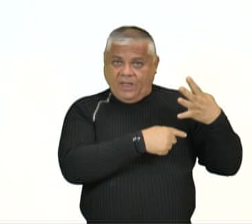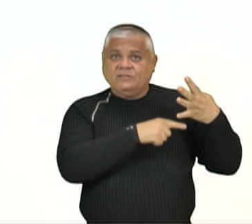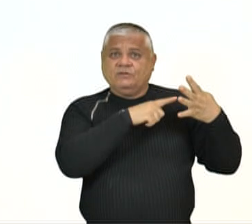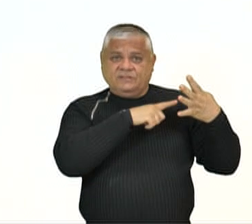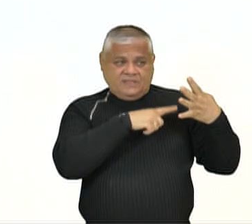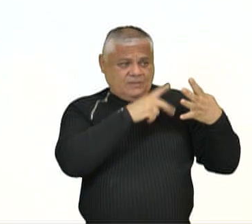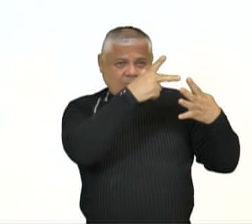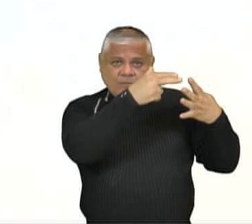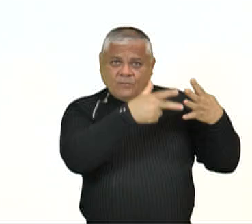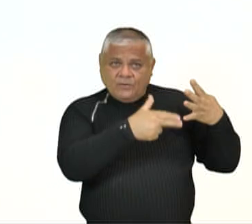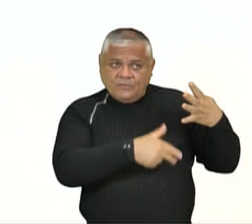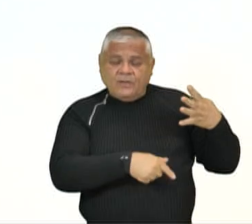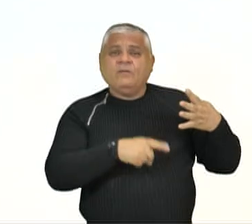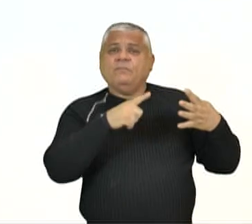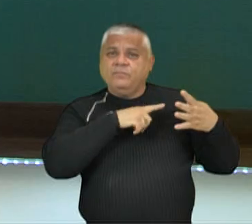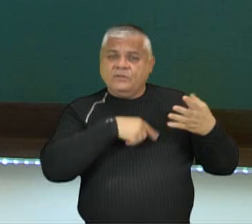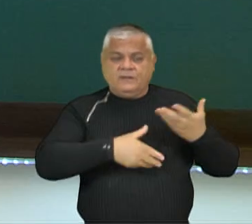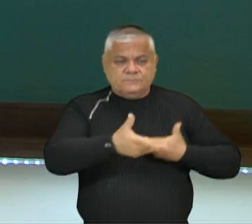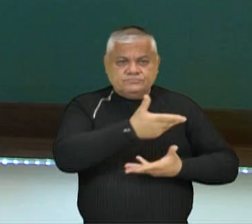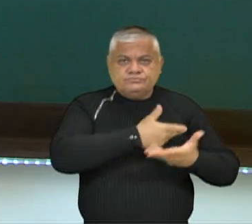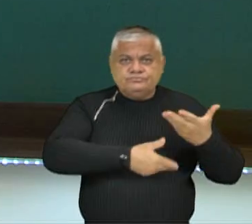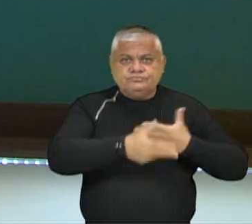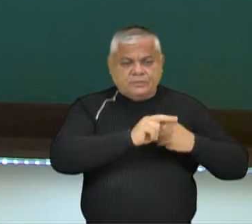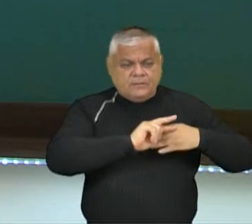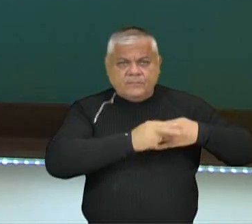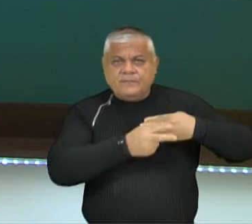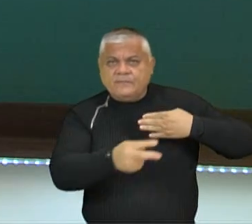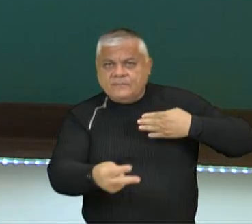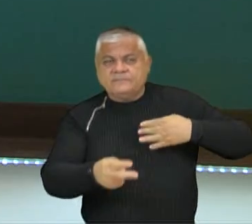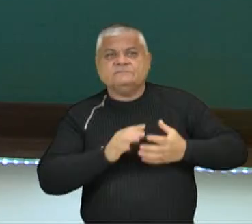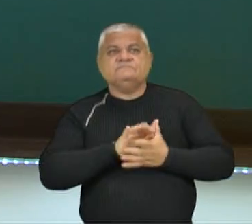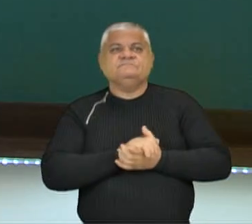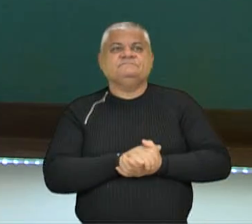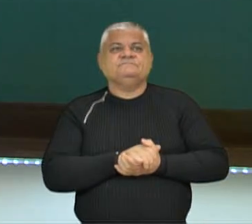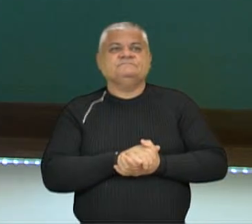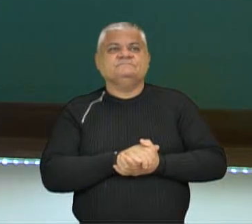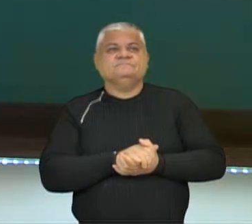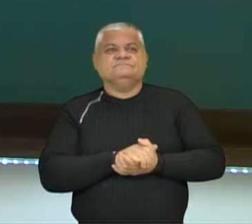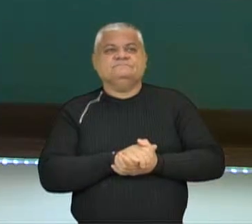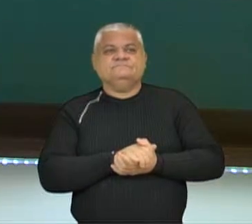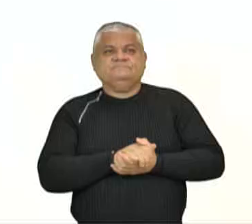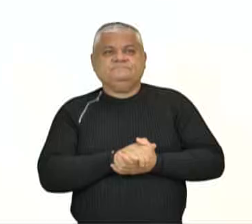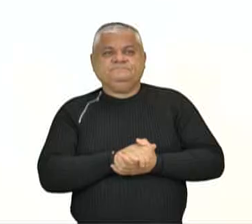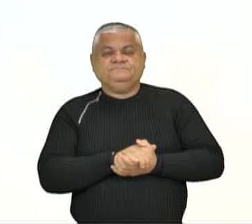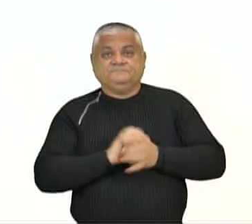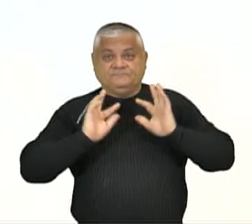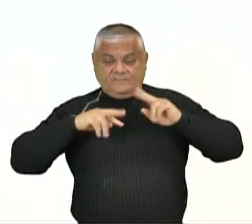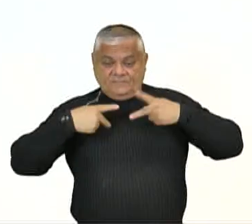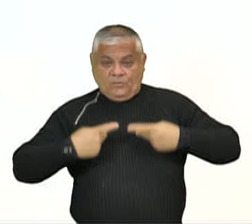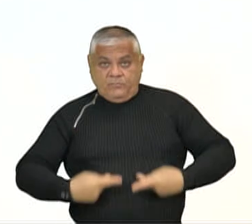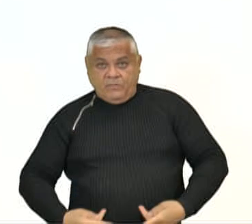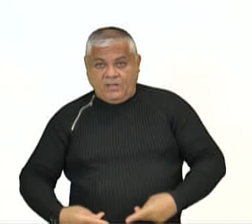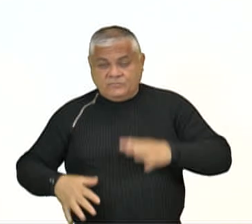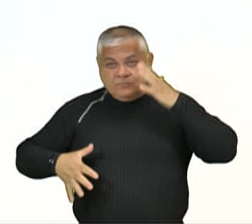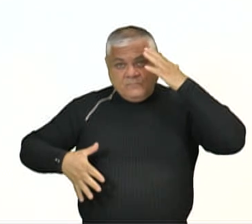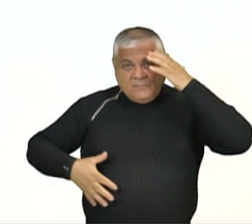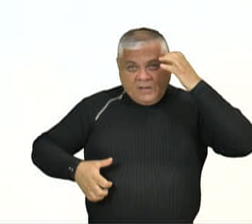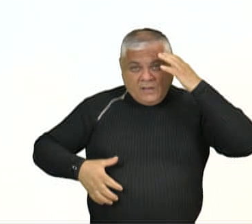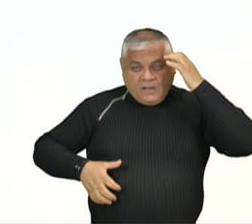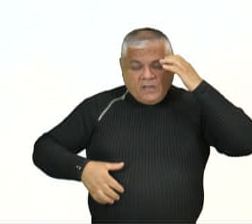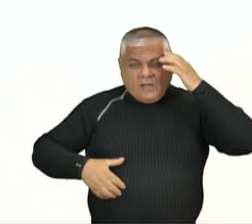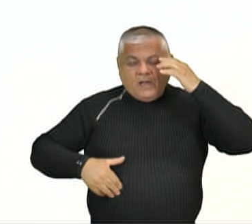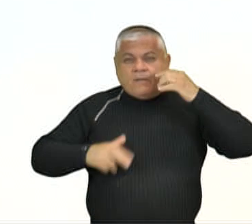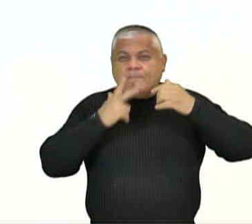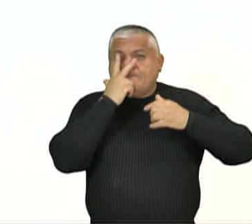para todos, é porque eles compartilham um ancestral comum. E os seres humanos e chimpanzés, eles são